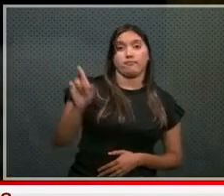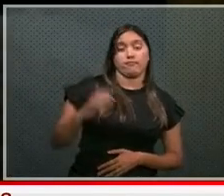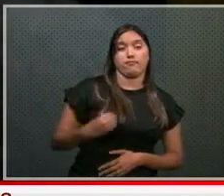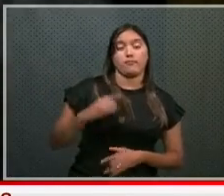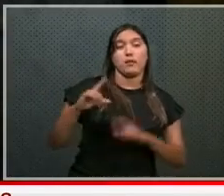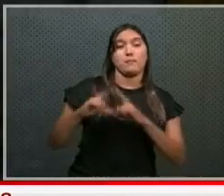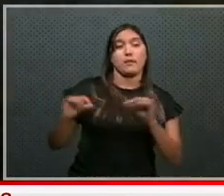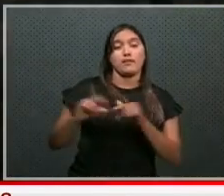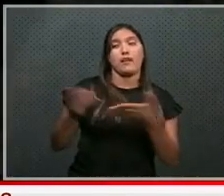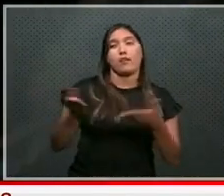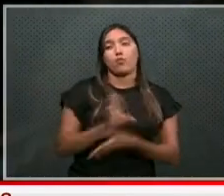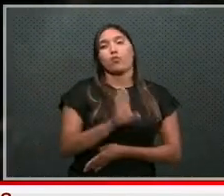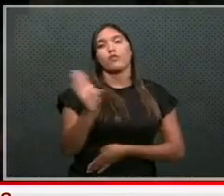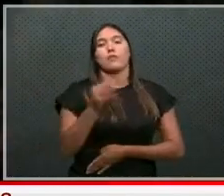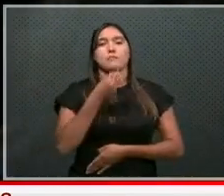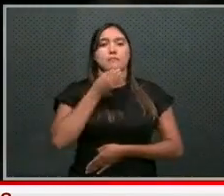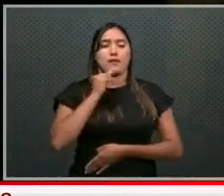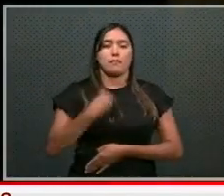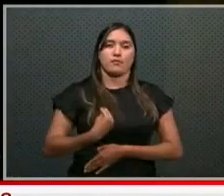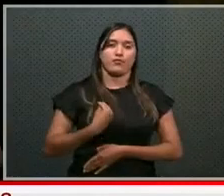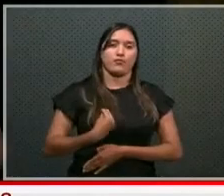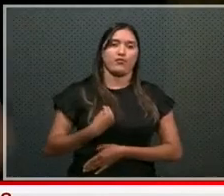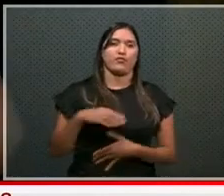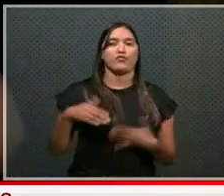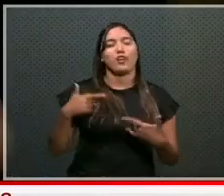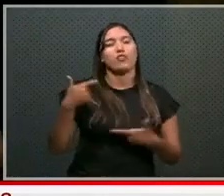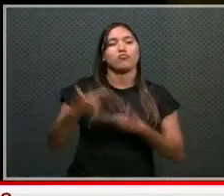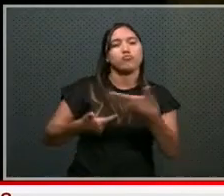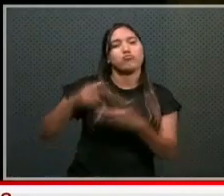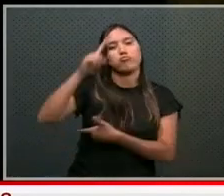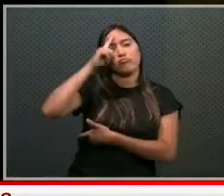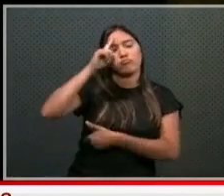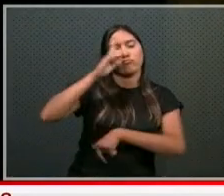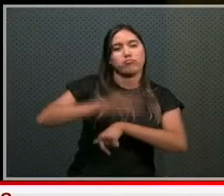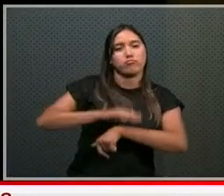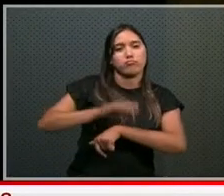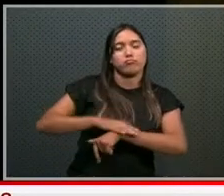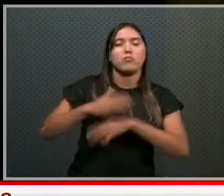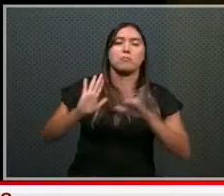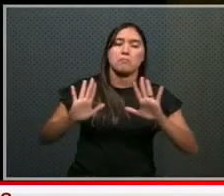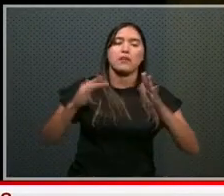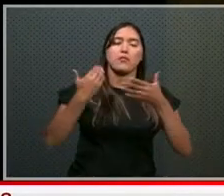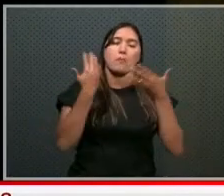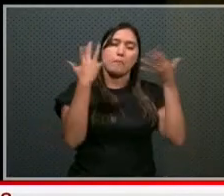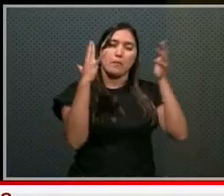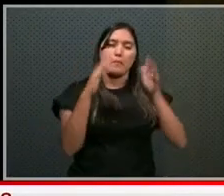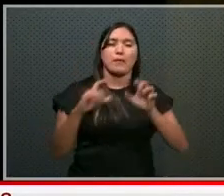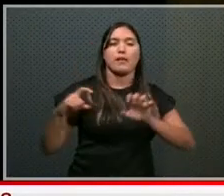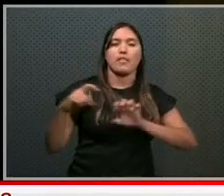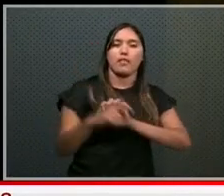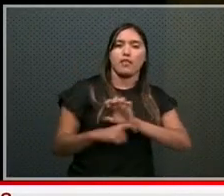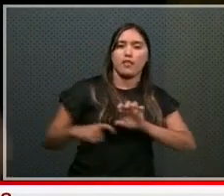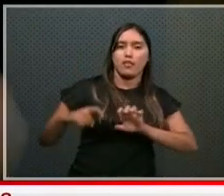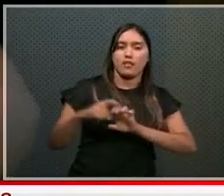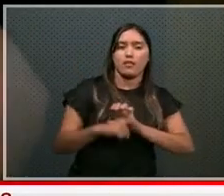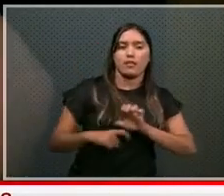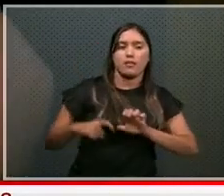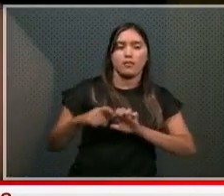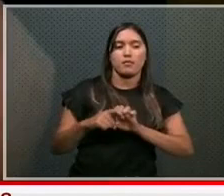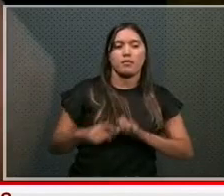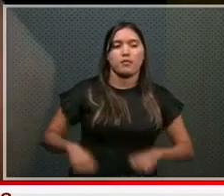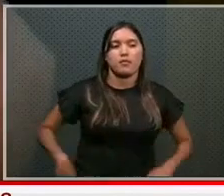agora está em Marabá na luta do dia a dia mas quero parabenizar Lembrar para vocês 50 anos